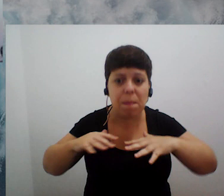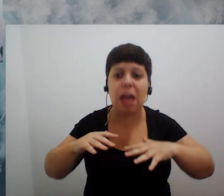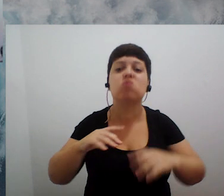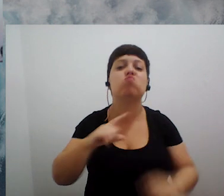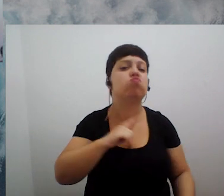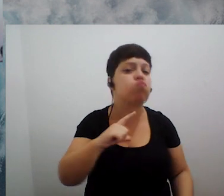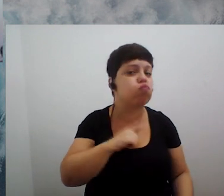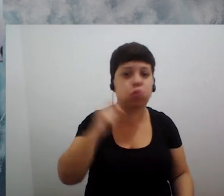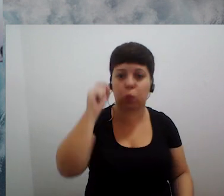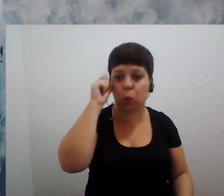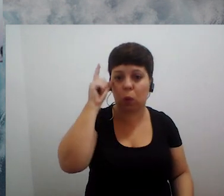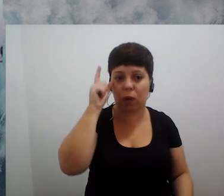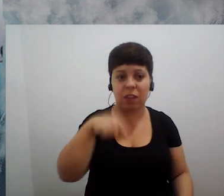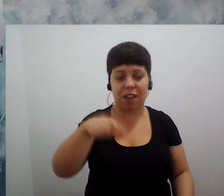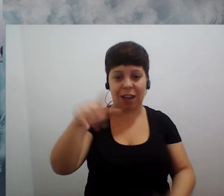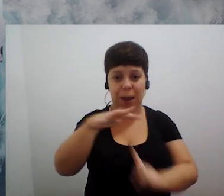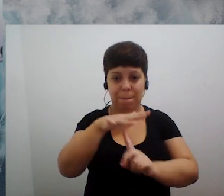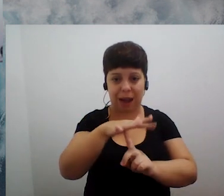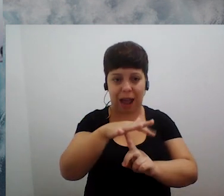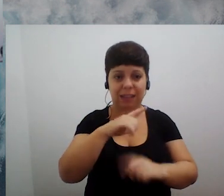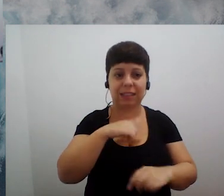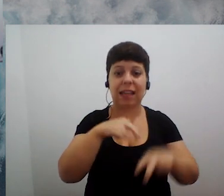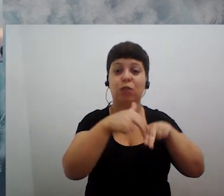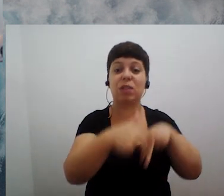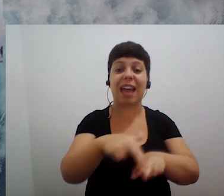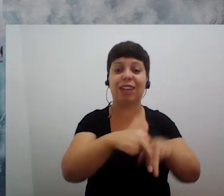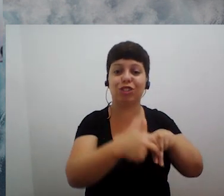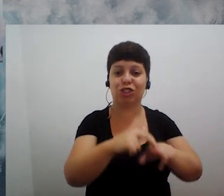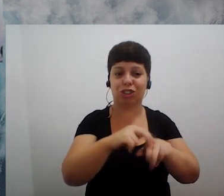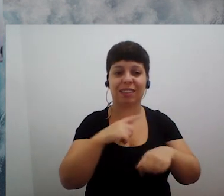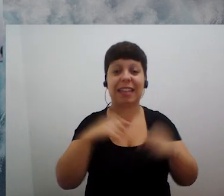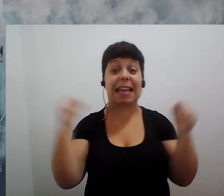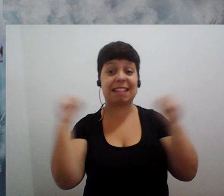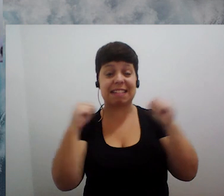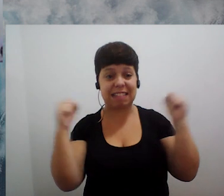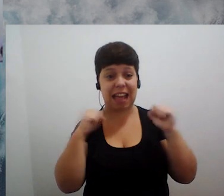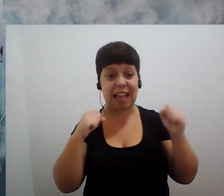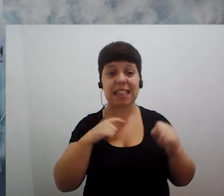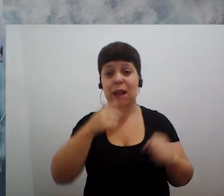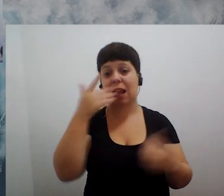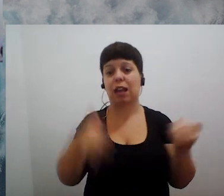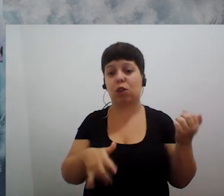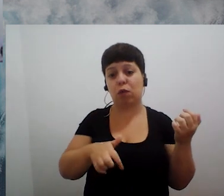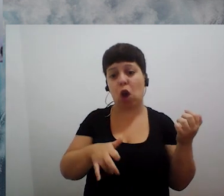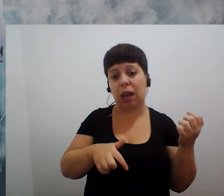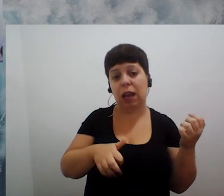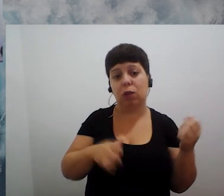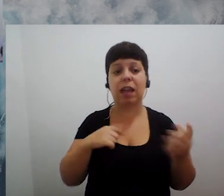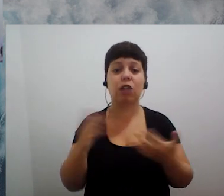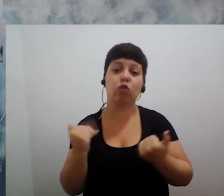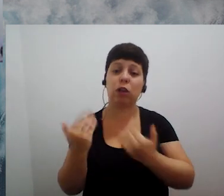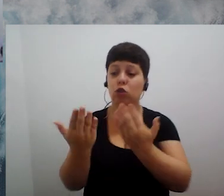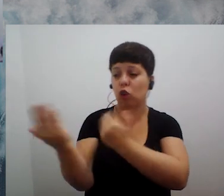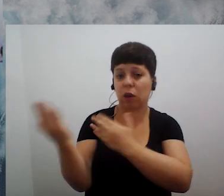mobilizada. Existe muita cultura aqui. Você vai na praça, tem a galera do skate, tem a galera se exercitando, tem a galera